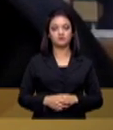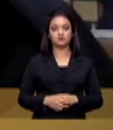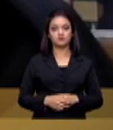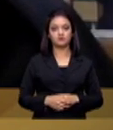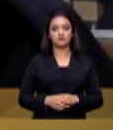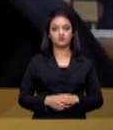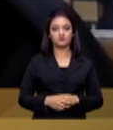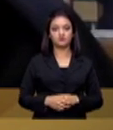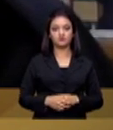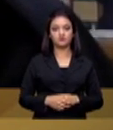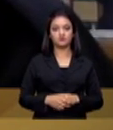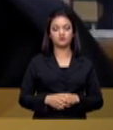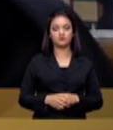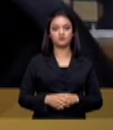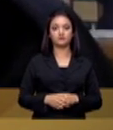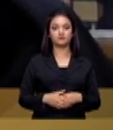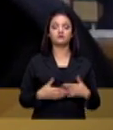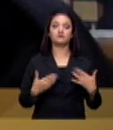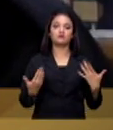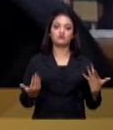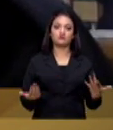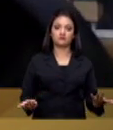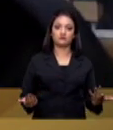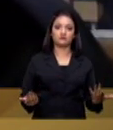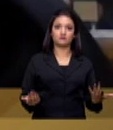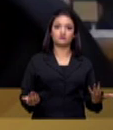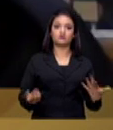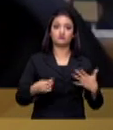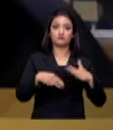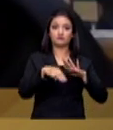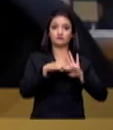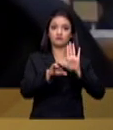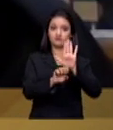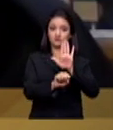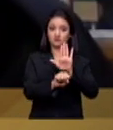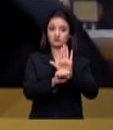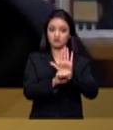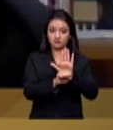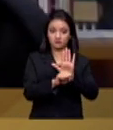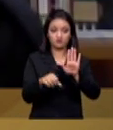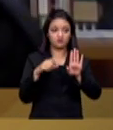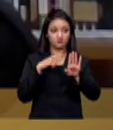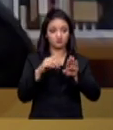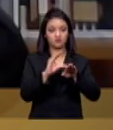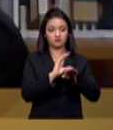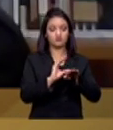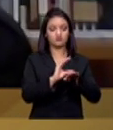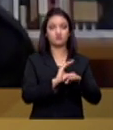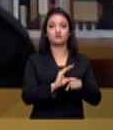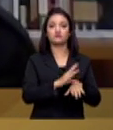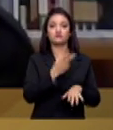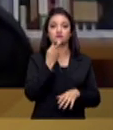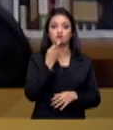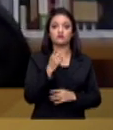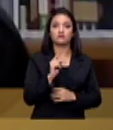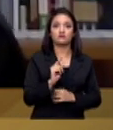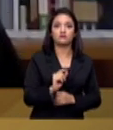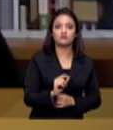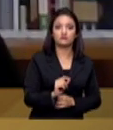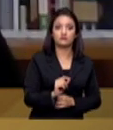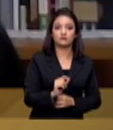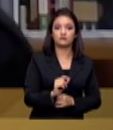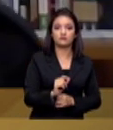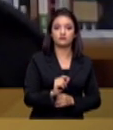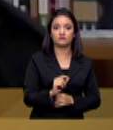constitucional, e os mandados de segurança, tal como previstos na Constituição, como tipificados na Constituição,